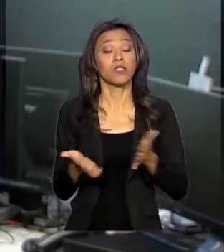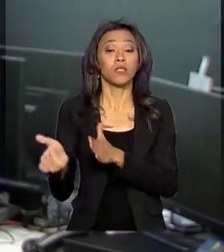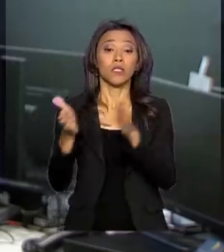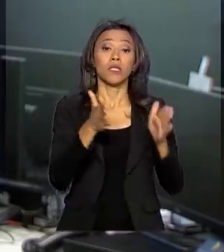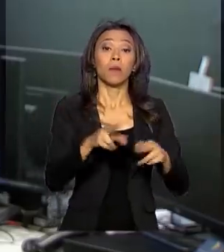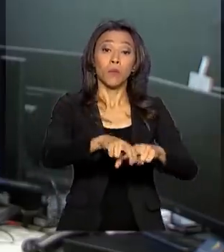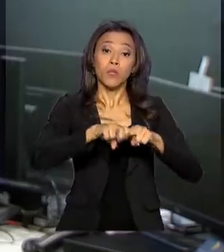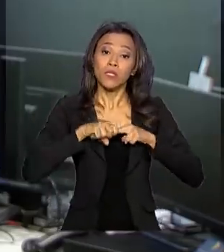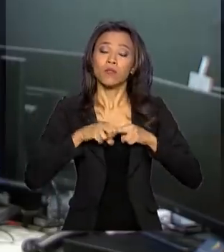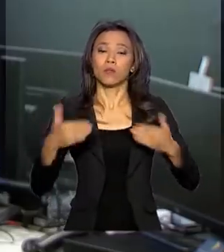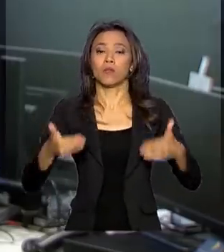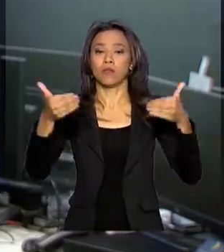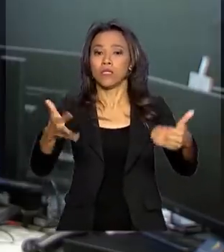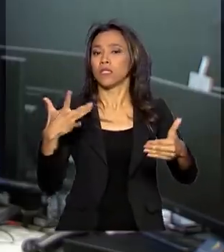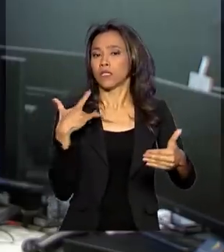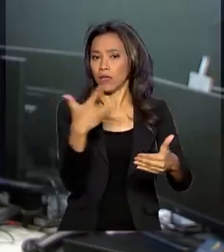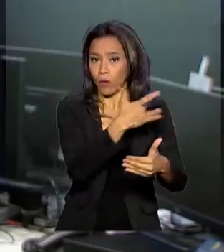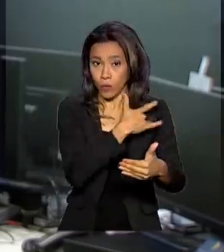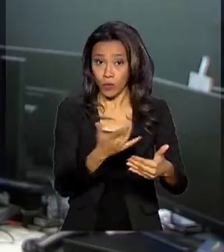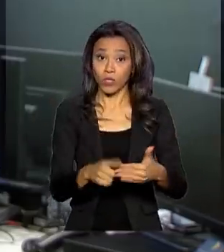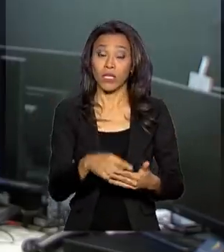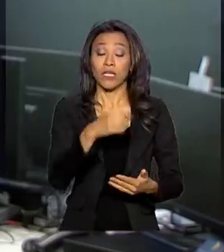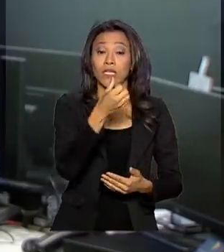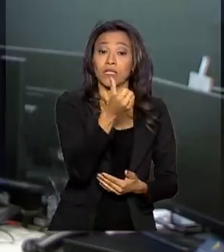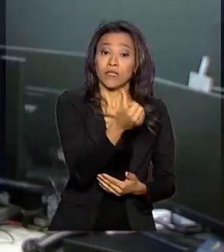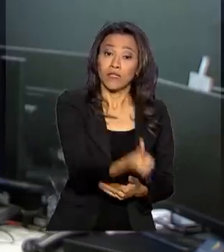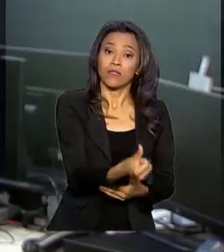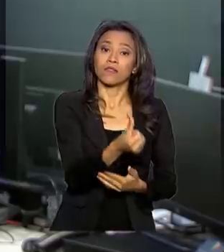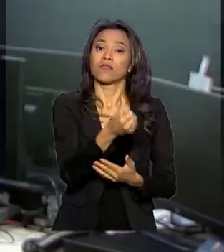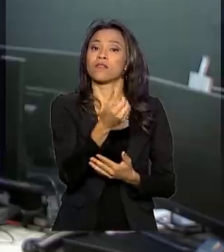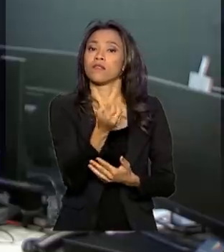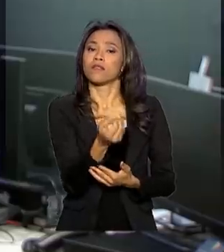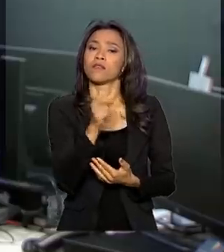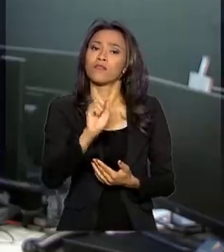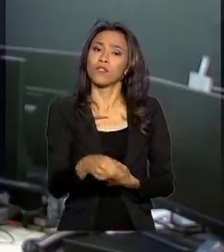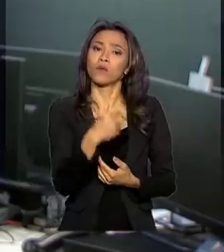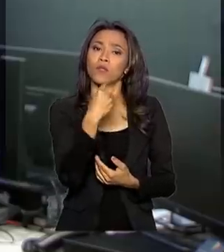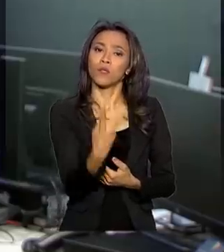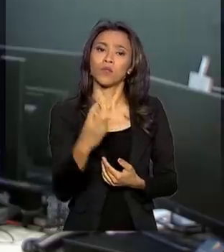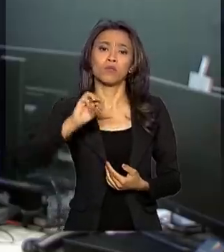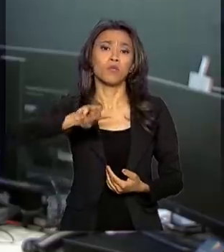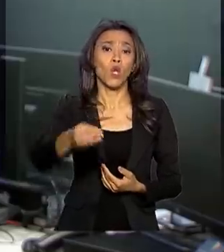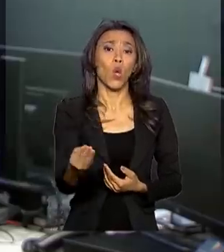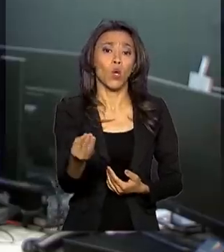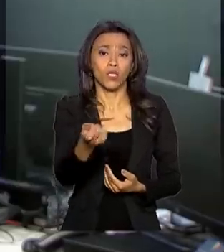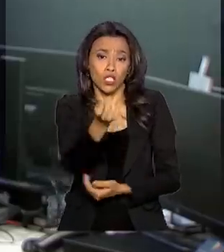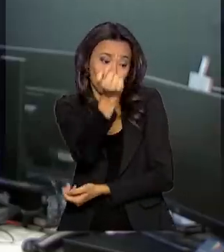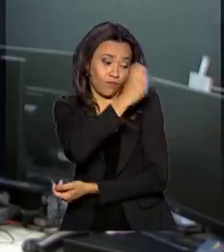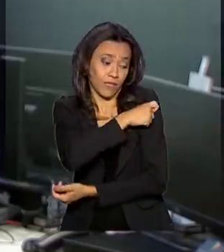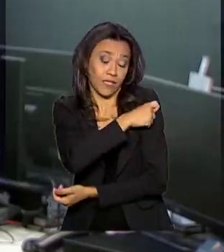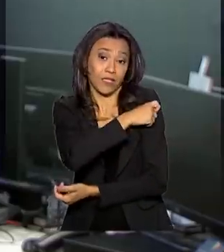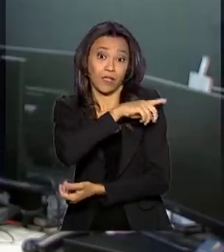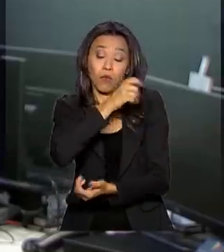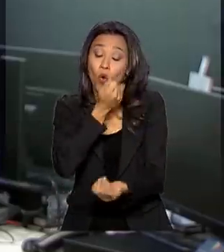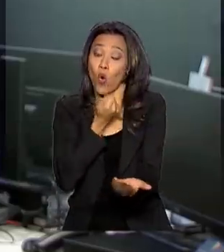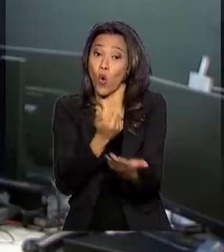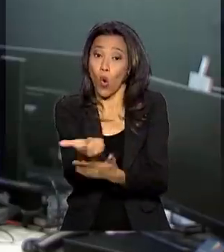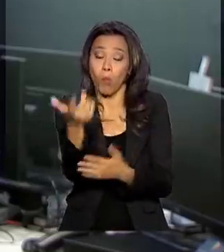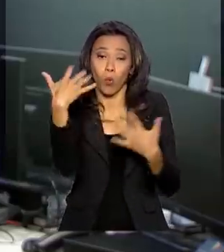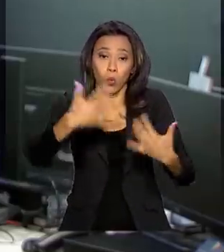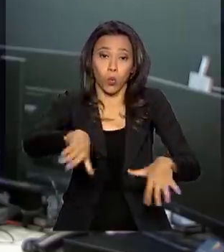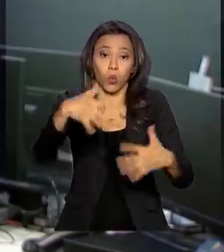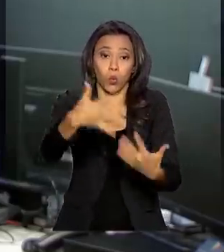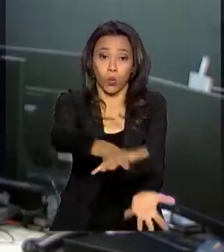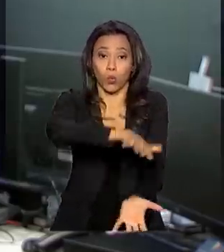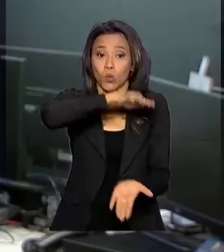ministério da saúde adquiriu 60,2 milhões de doses da tríplice viral é a maior compra de vacinas contra o sarampo